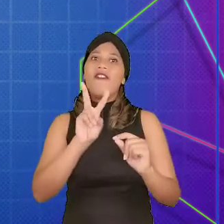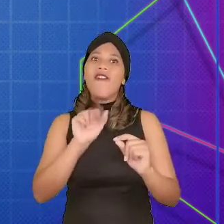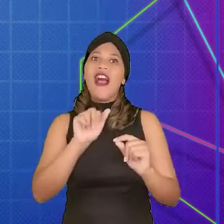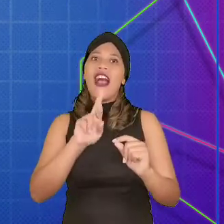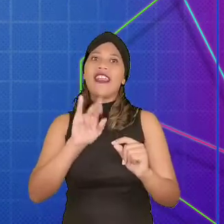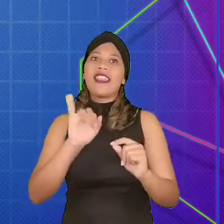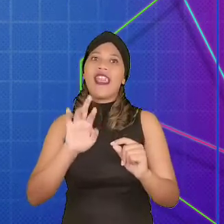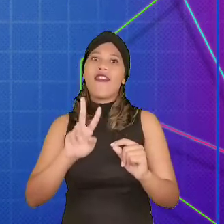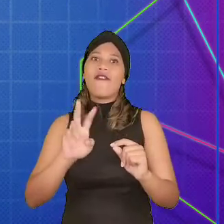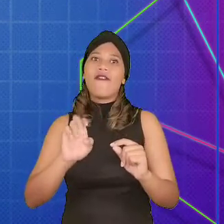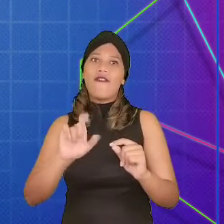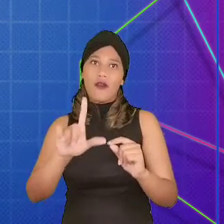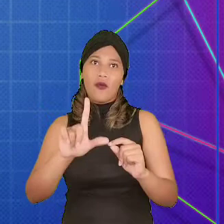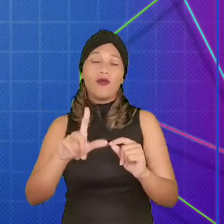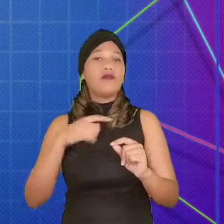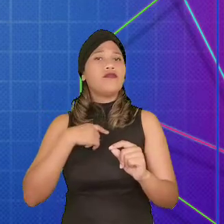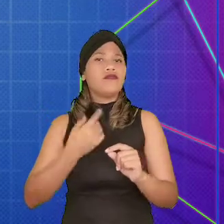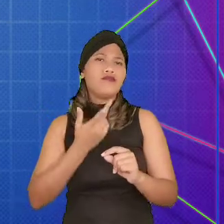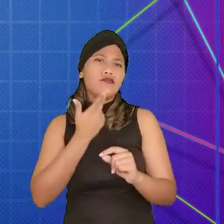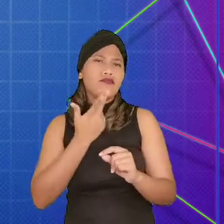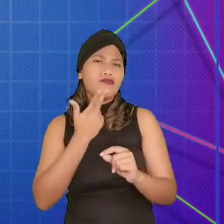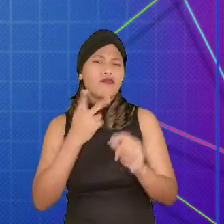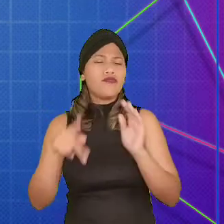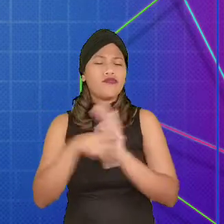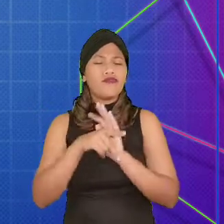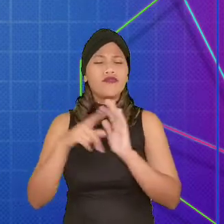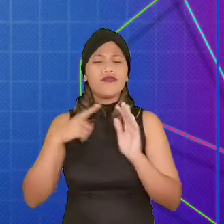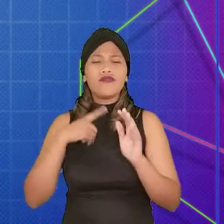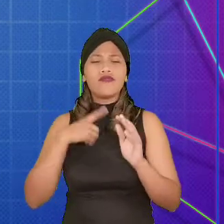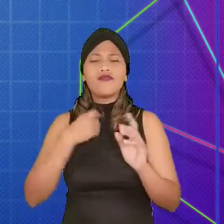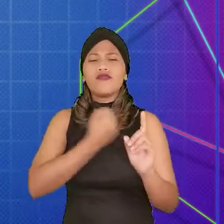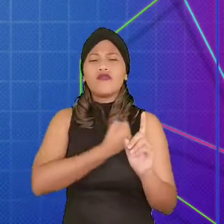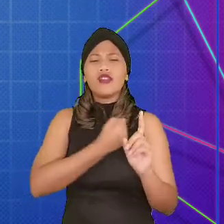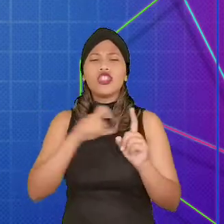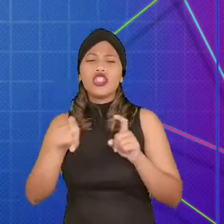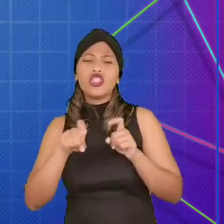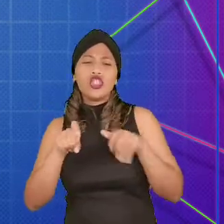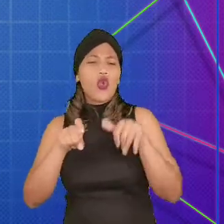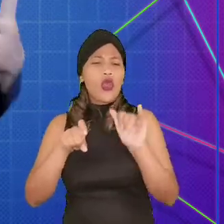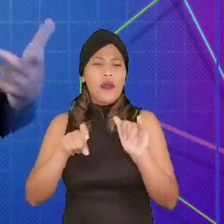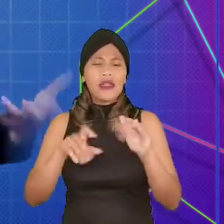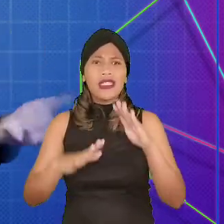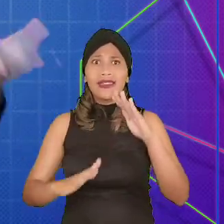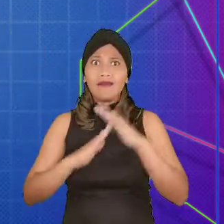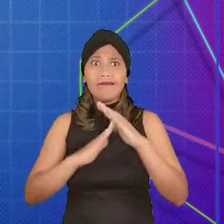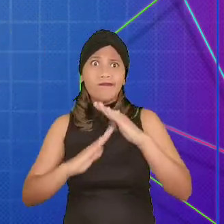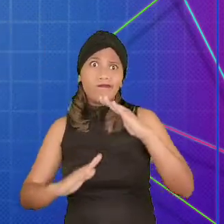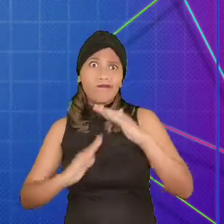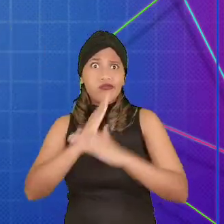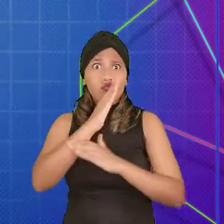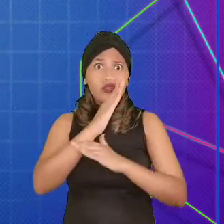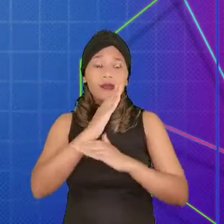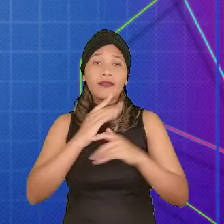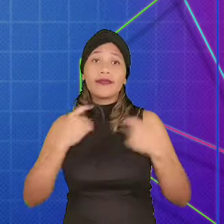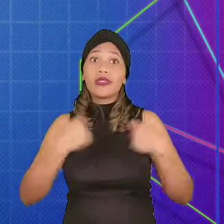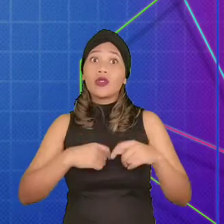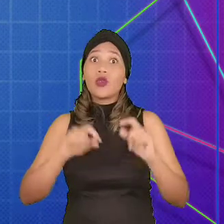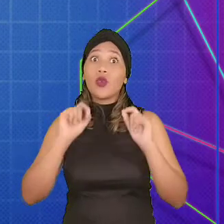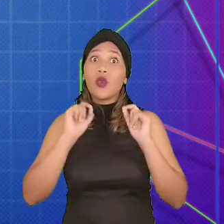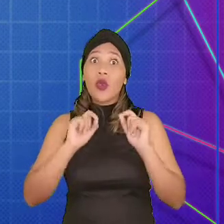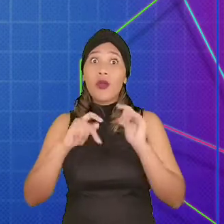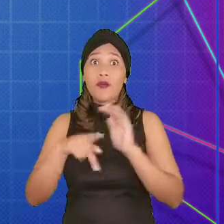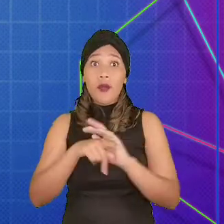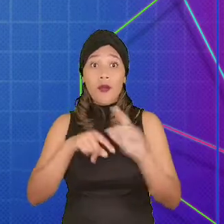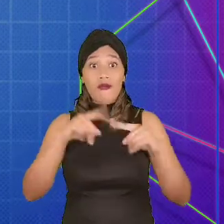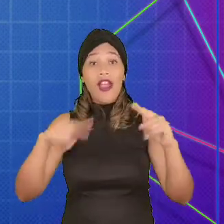valor que será adicionado é variável. Por exemplo, quando eu falo que se meu personagem ultrapassar determinado valor de x ou y, eu vou